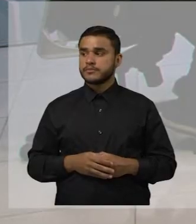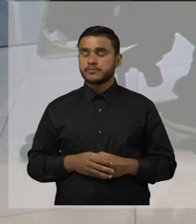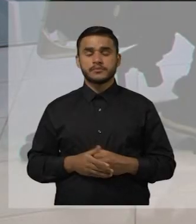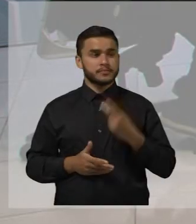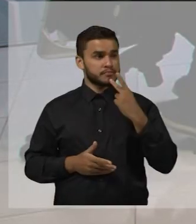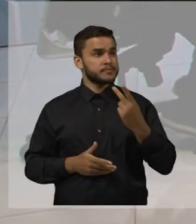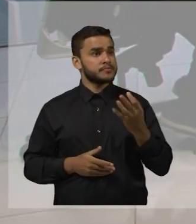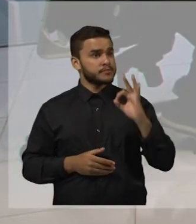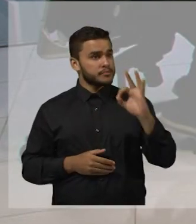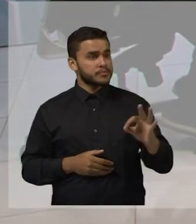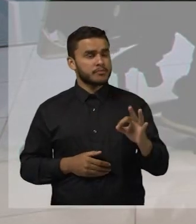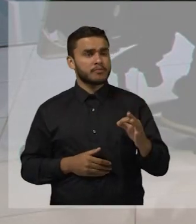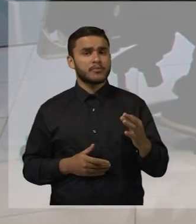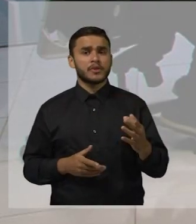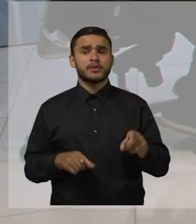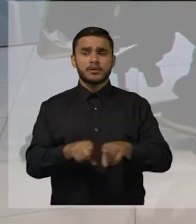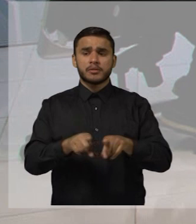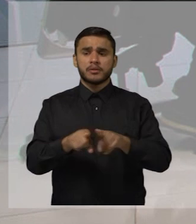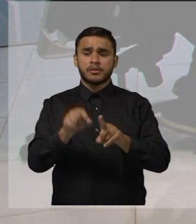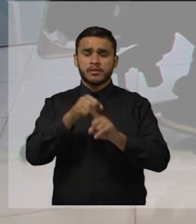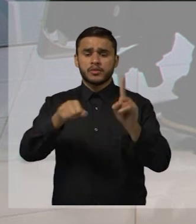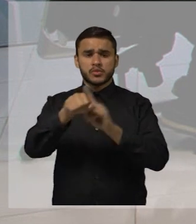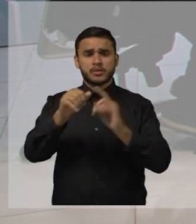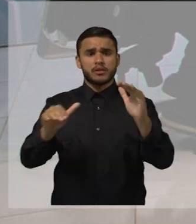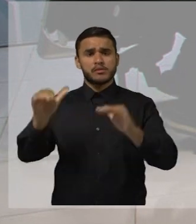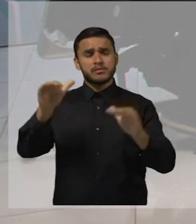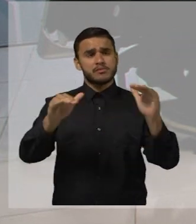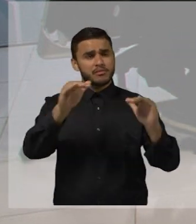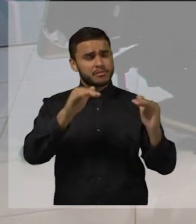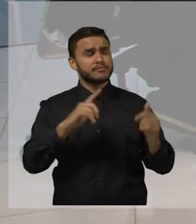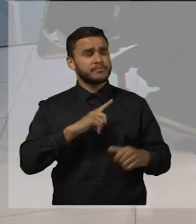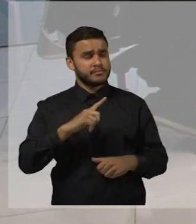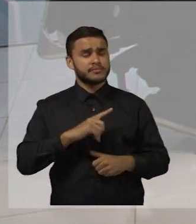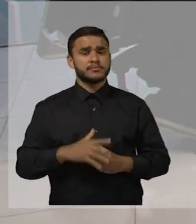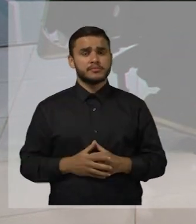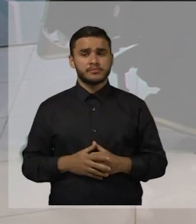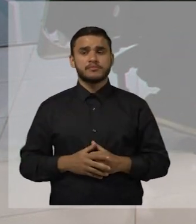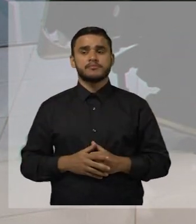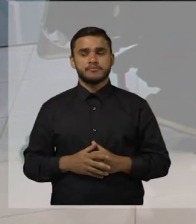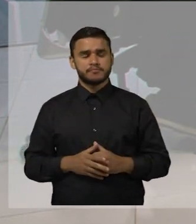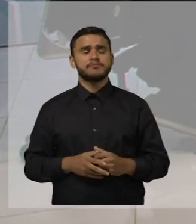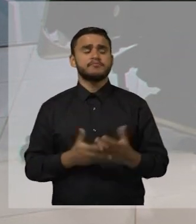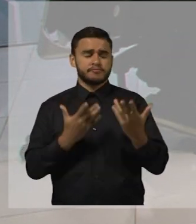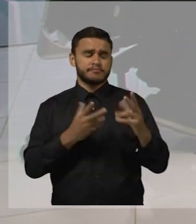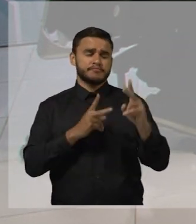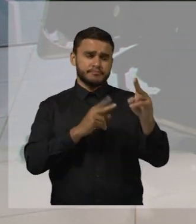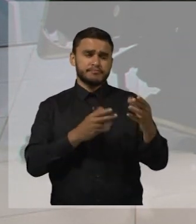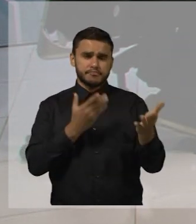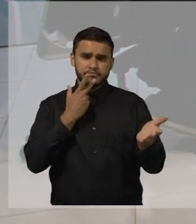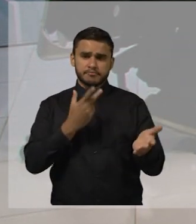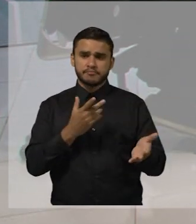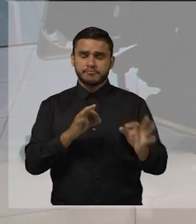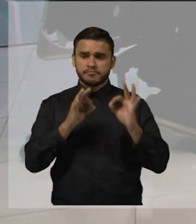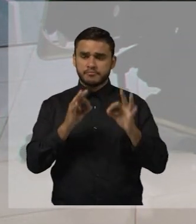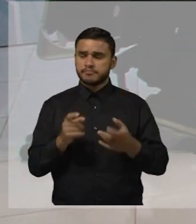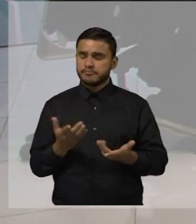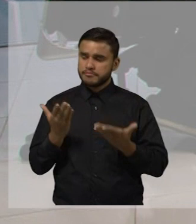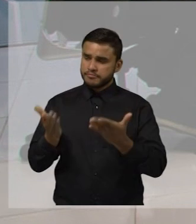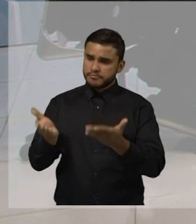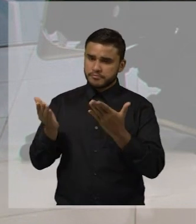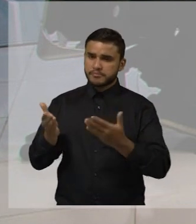acho que o problema está na desigualdade social. Pois é isso que eu ia colocar para o Firmo exatamente analisar, até porque como economista que